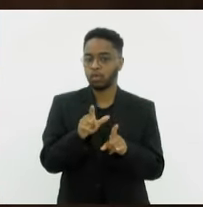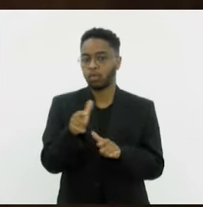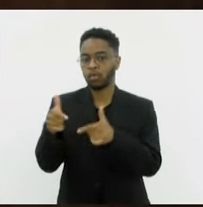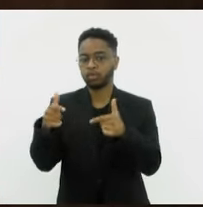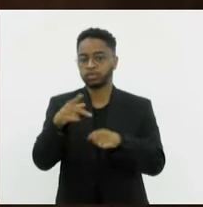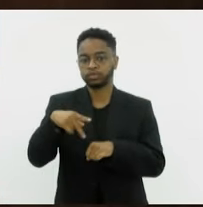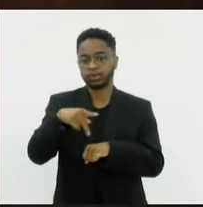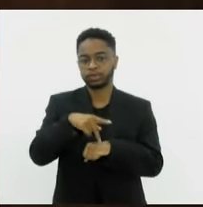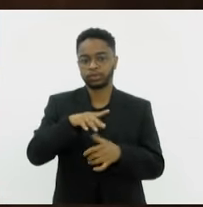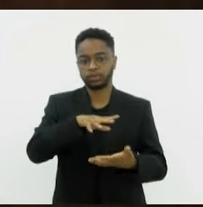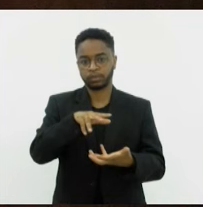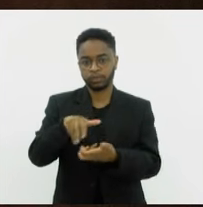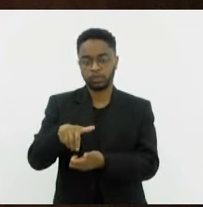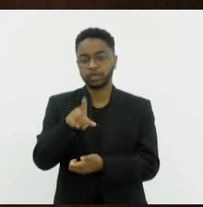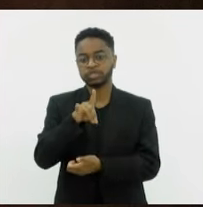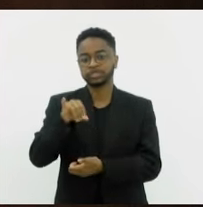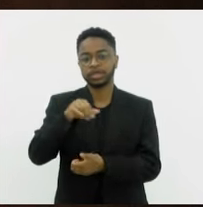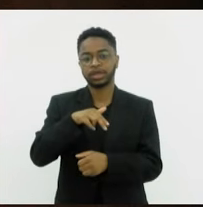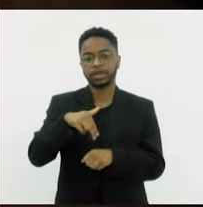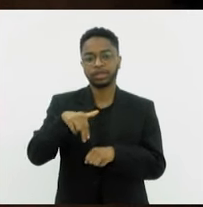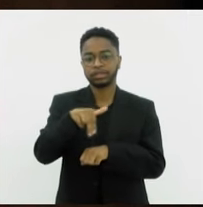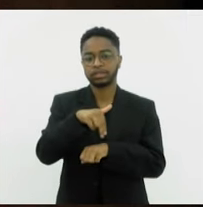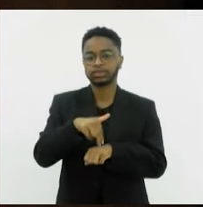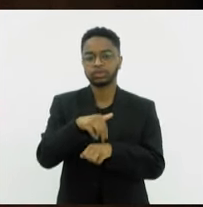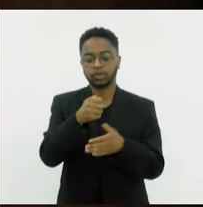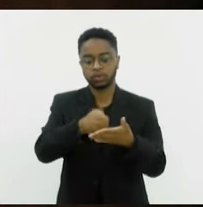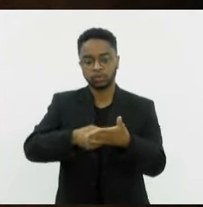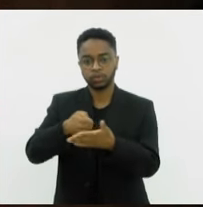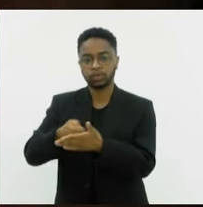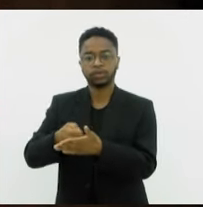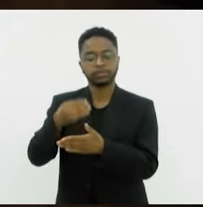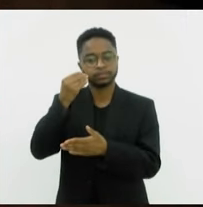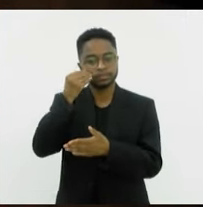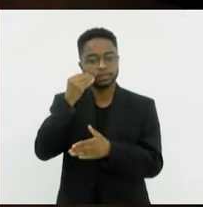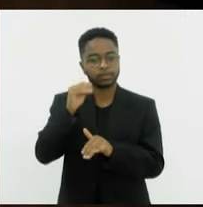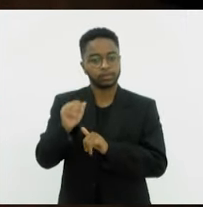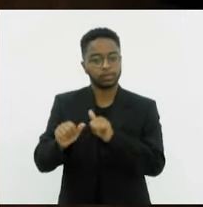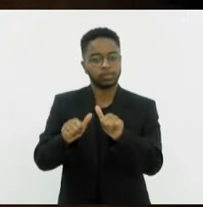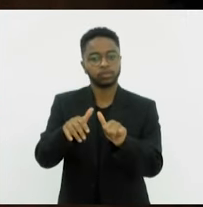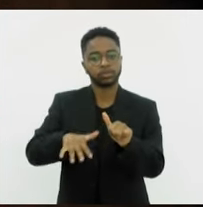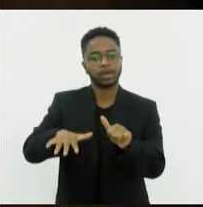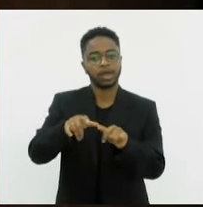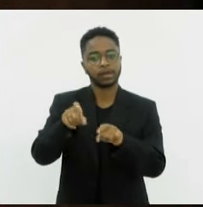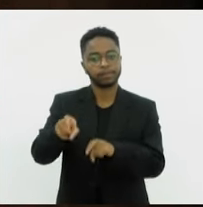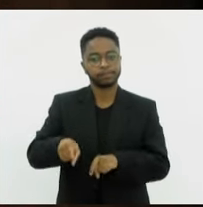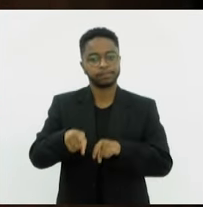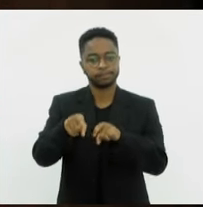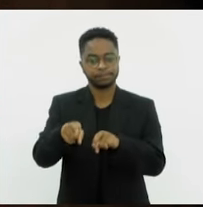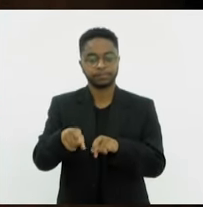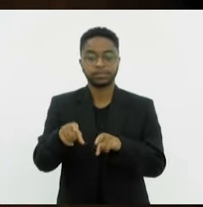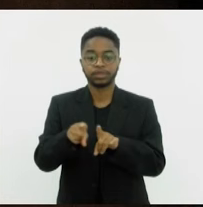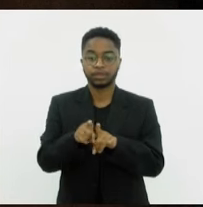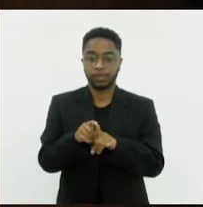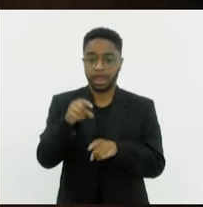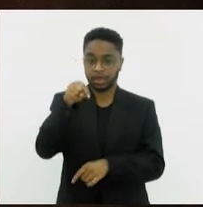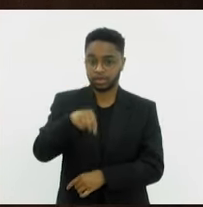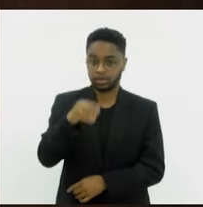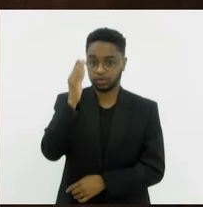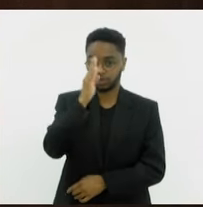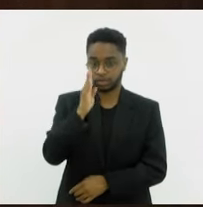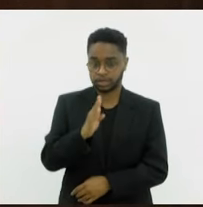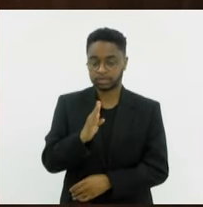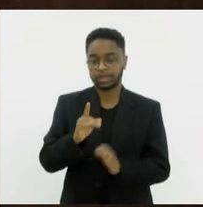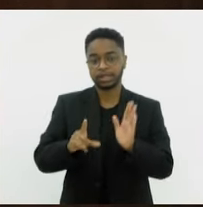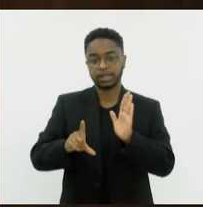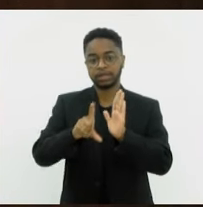Dia Nacional de Luta pela Reforma Agrária. Inclusive, a nível nacional, aqui no Brasil, a lei